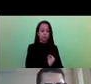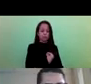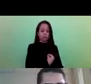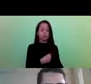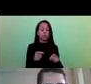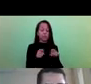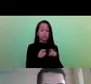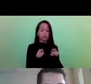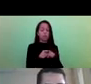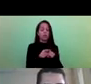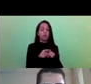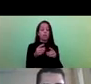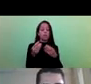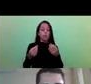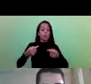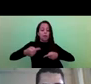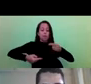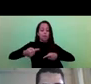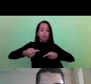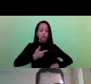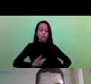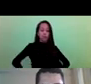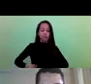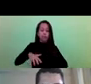de educação. Então,